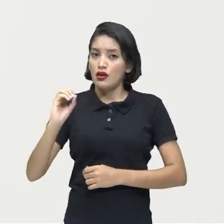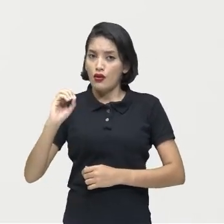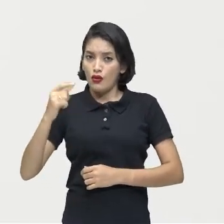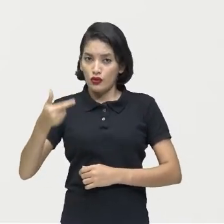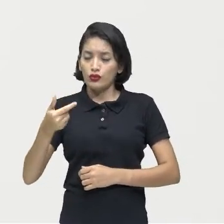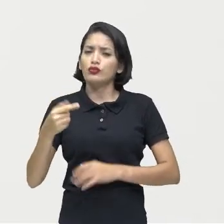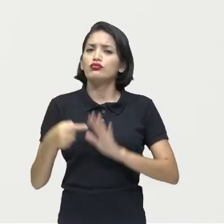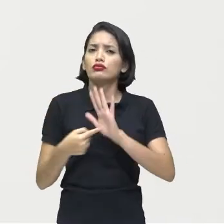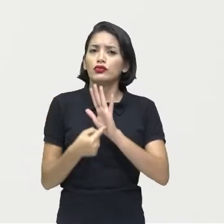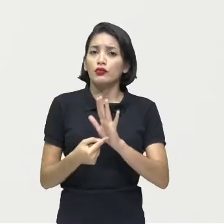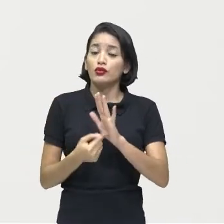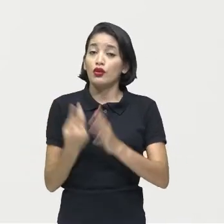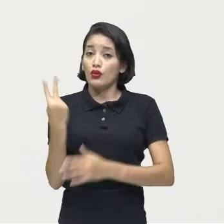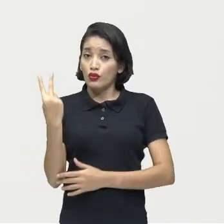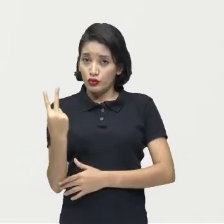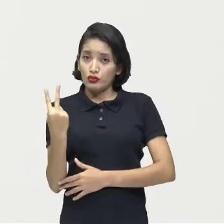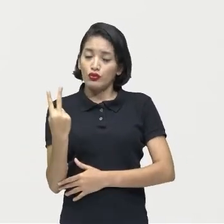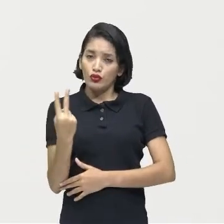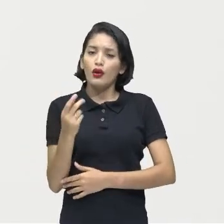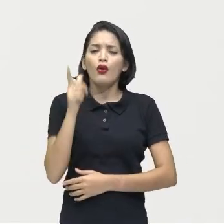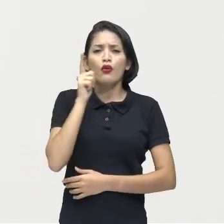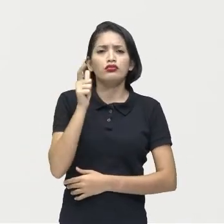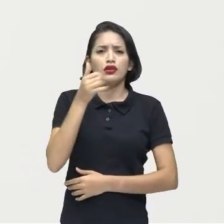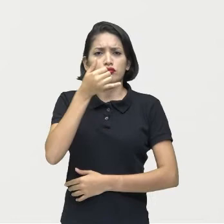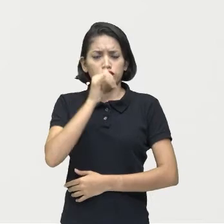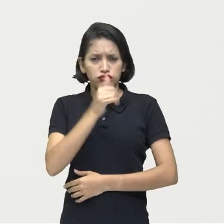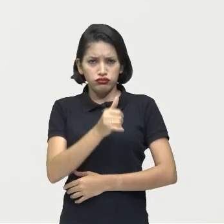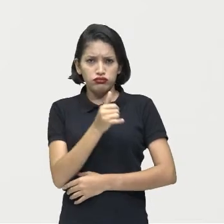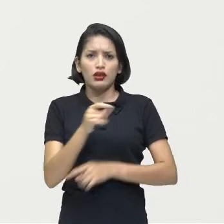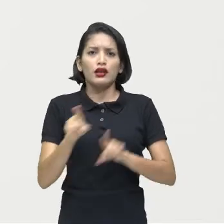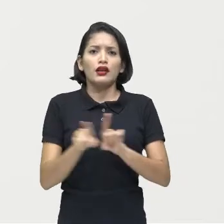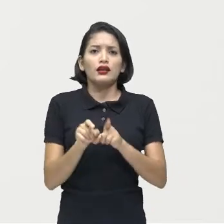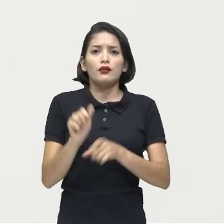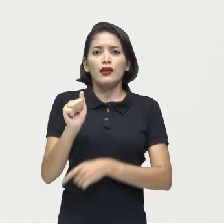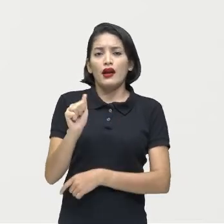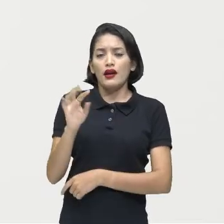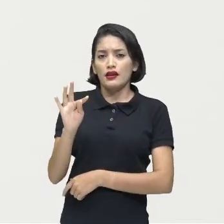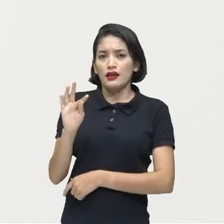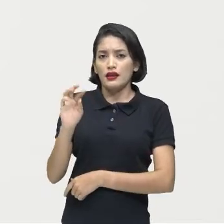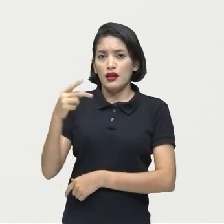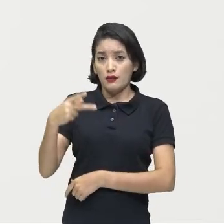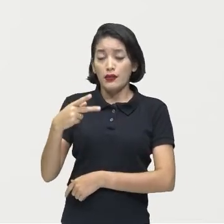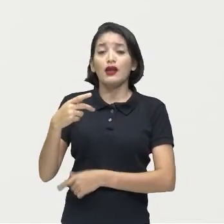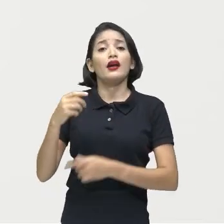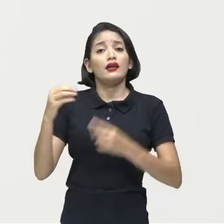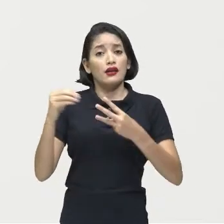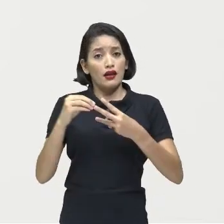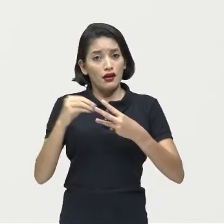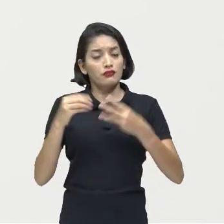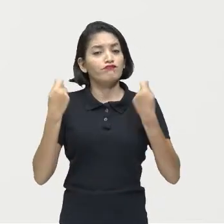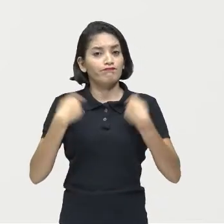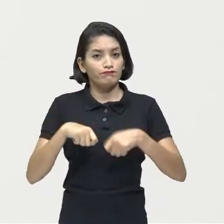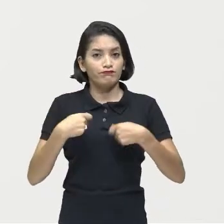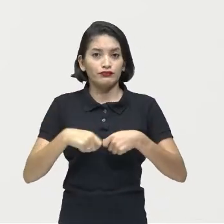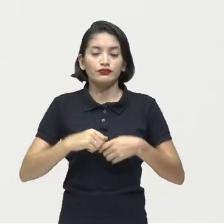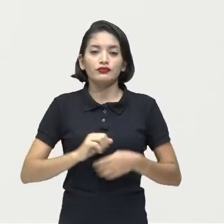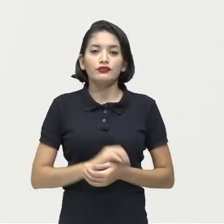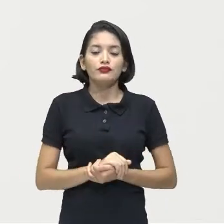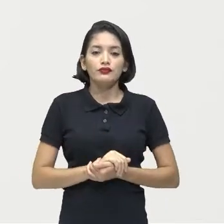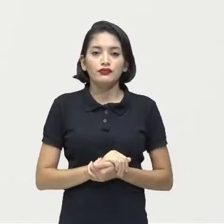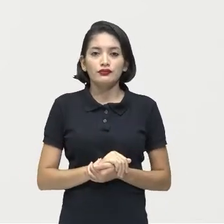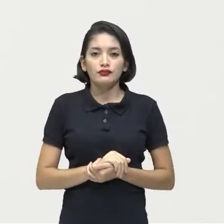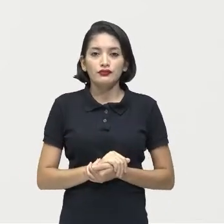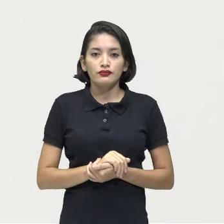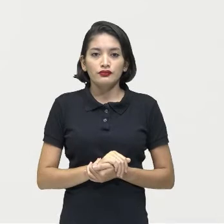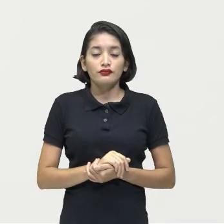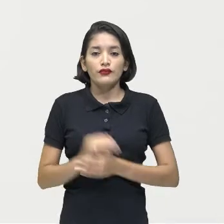desses gases para a produção de energia, para a produção de ATP, que as nossas células necessitam, tá bom? Então, a gente